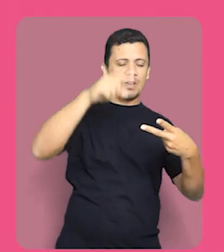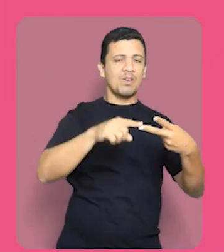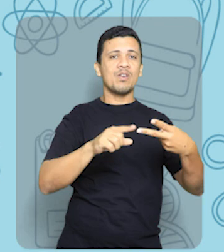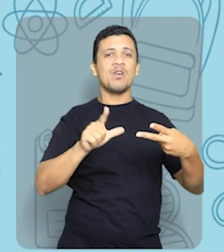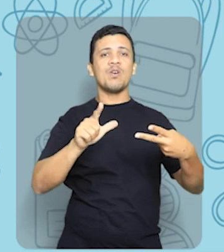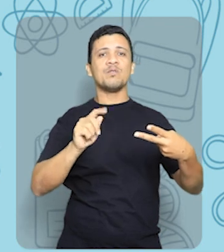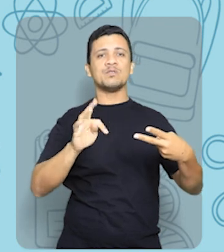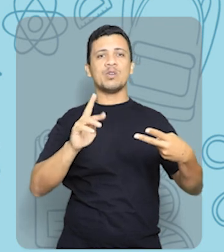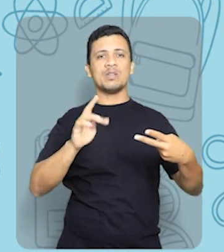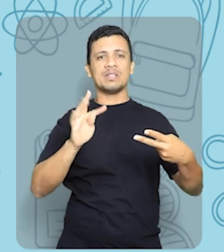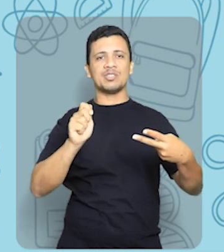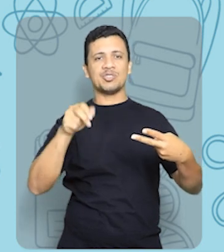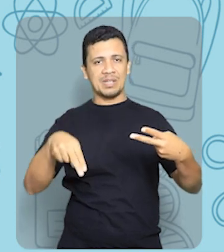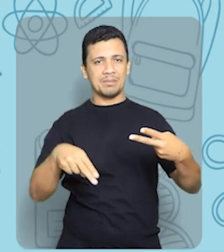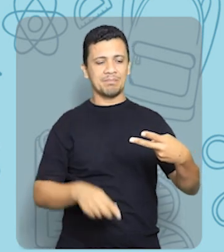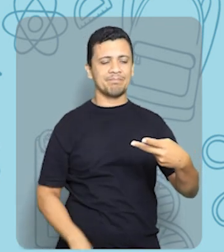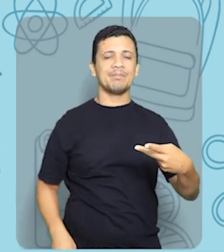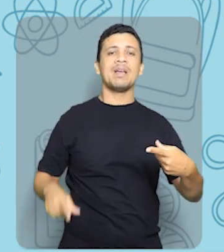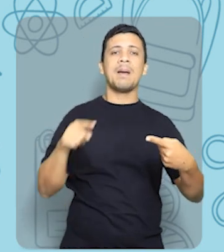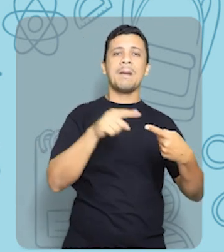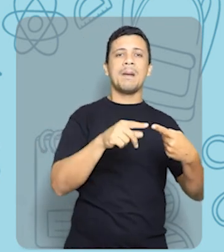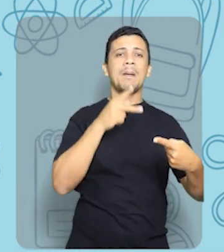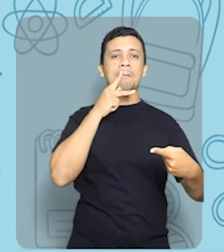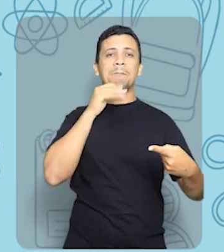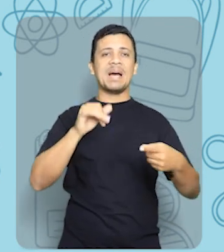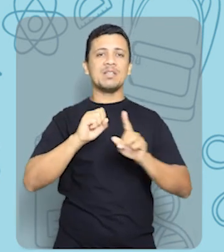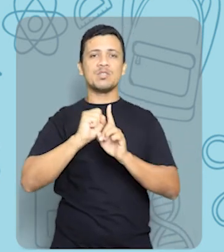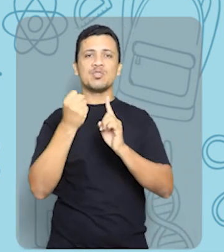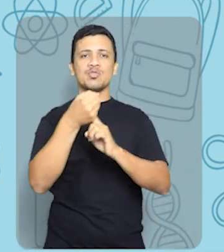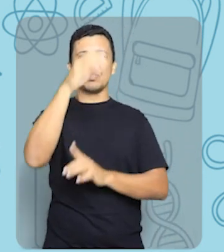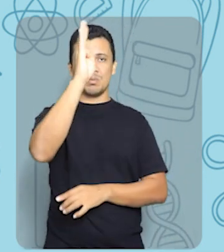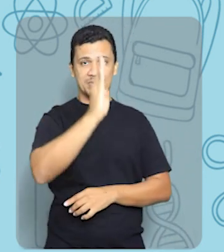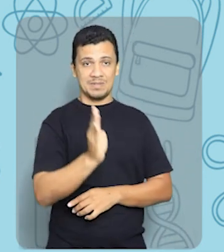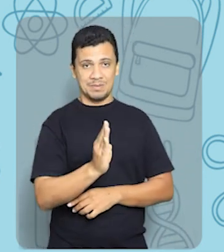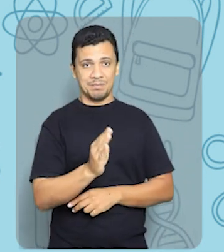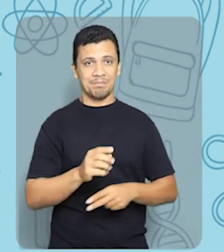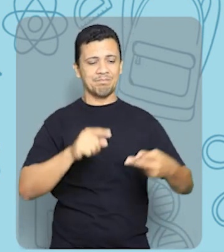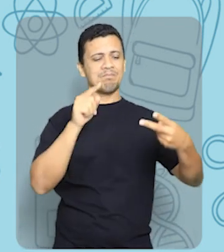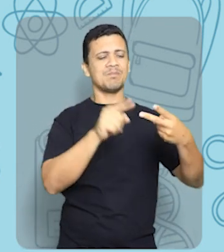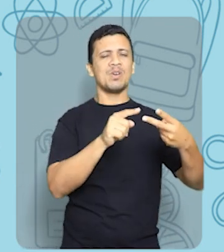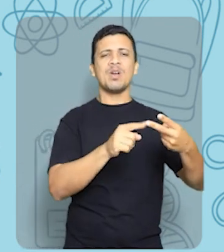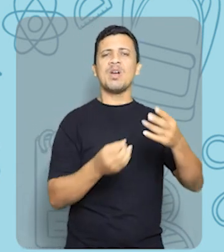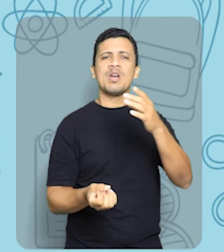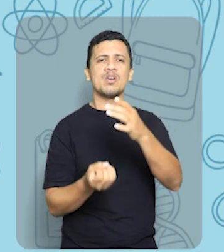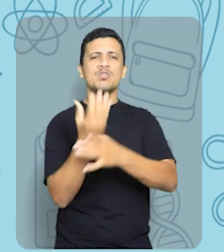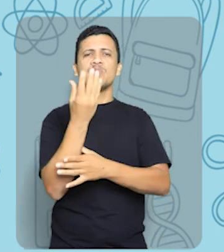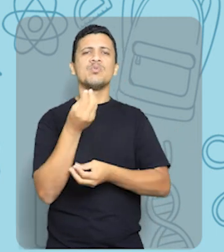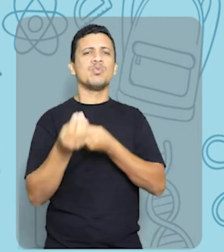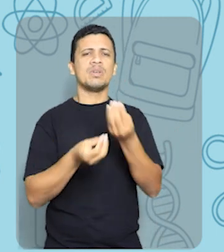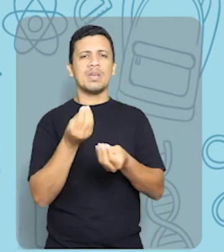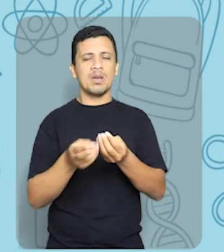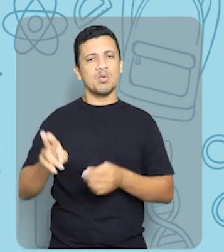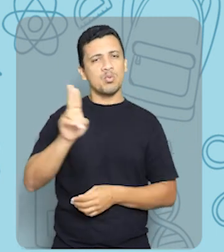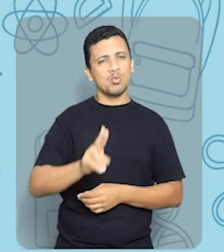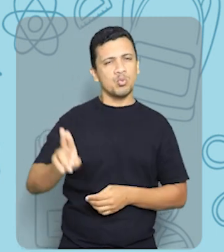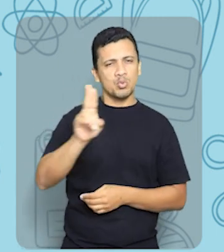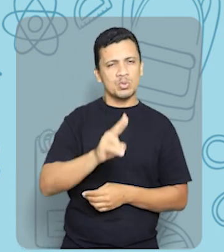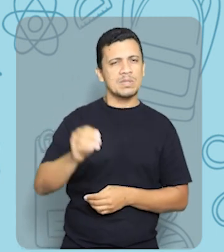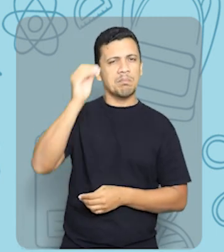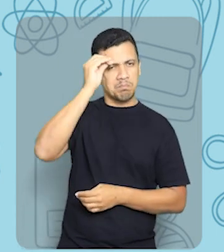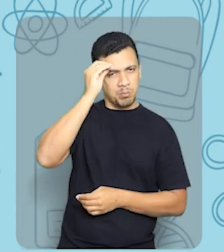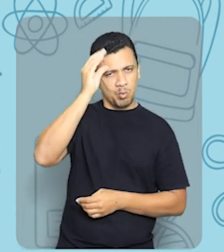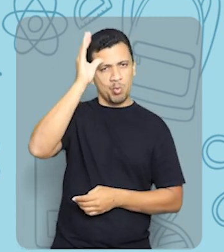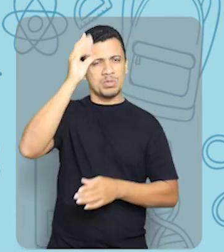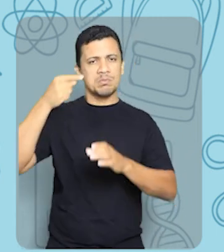Fernandes. Patrono da sociologia no Brasil, Florestan Fernandes inovou ao utilizar seus profundos